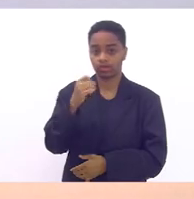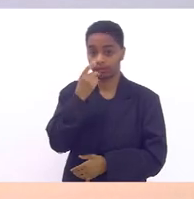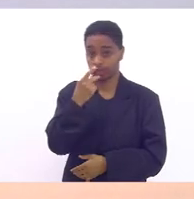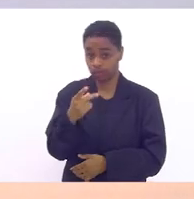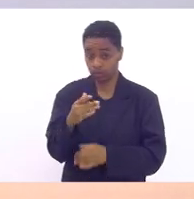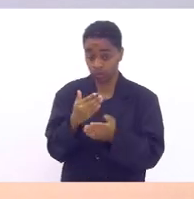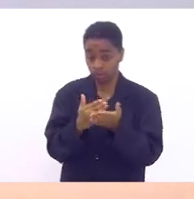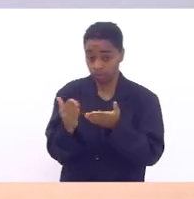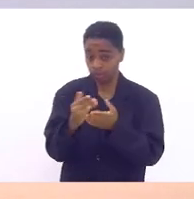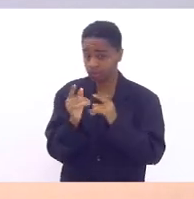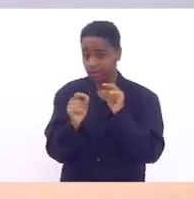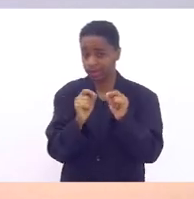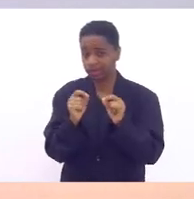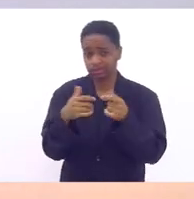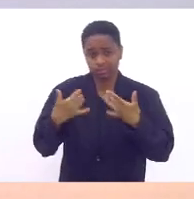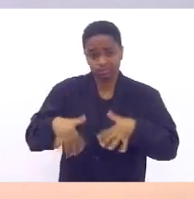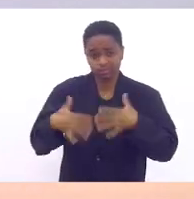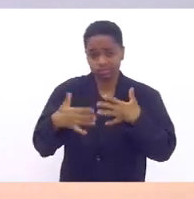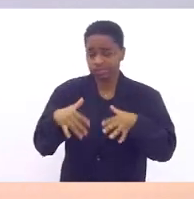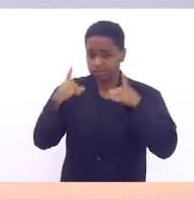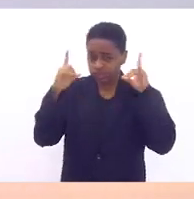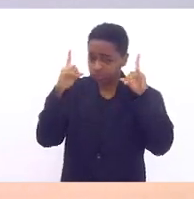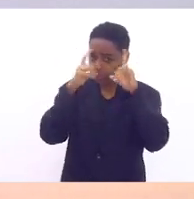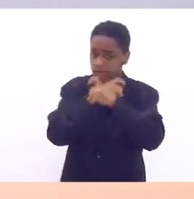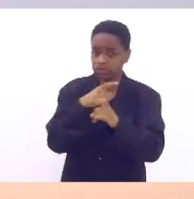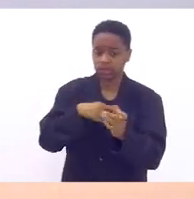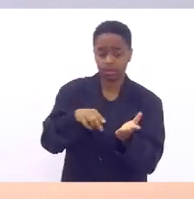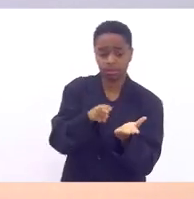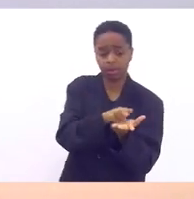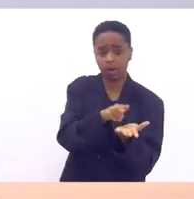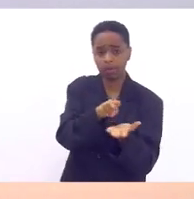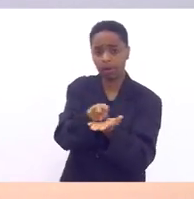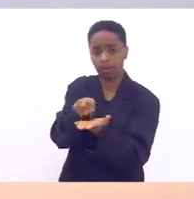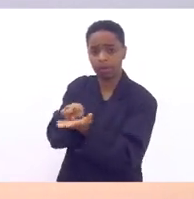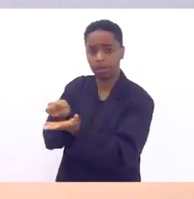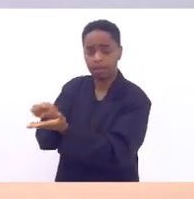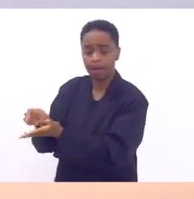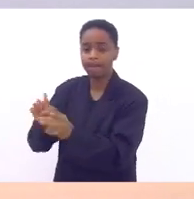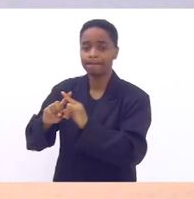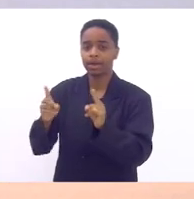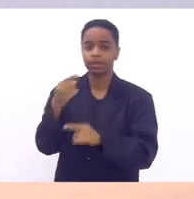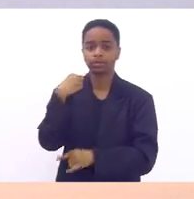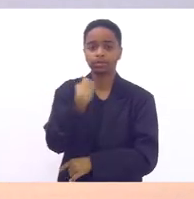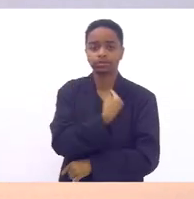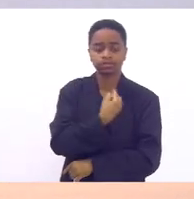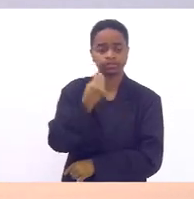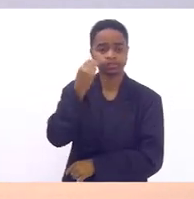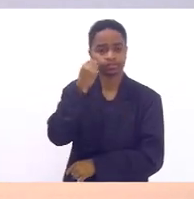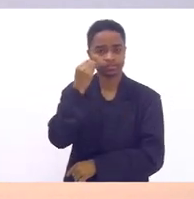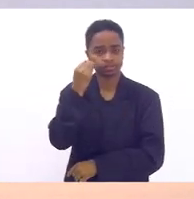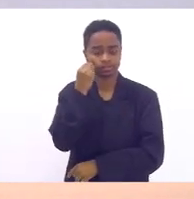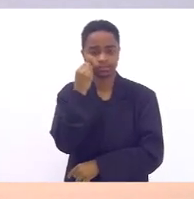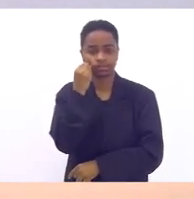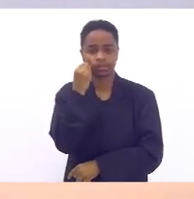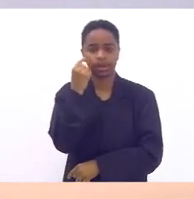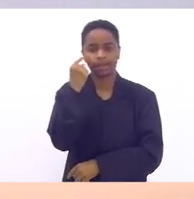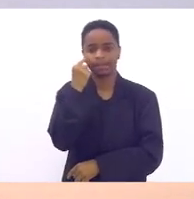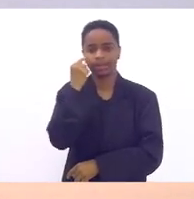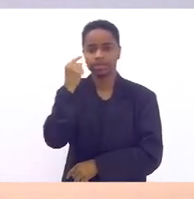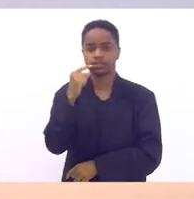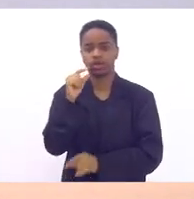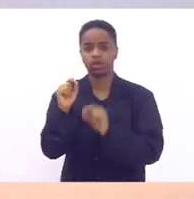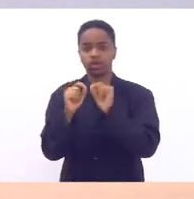era gritante a dificuldade dos leitos né E quando a gente buscava confrontar aquilo que o governo